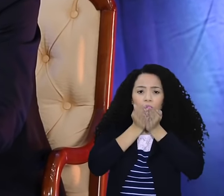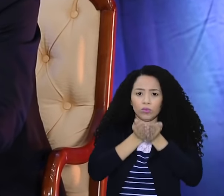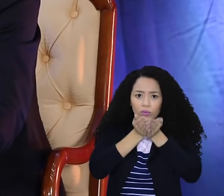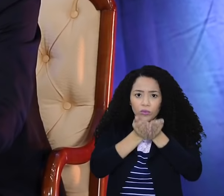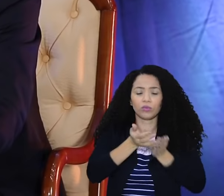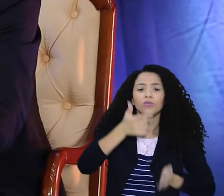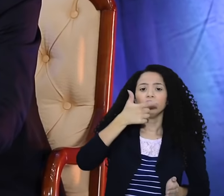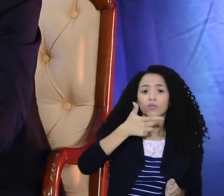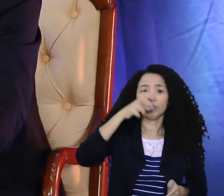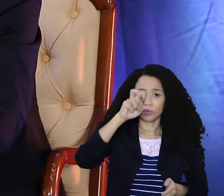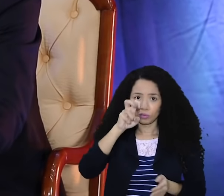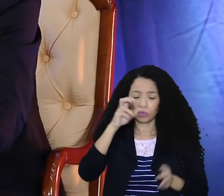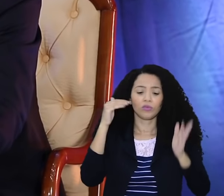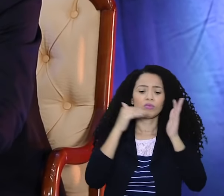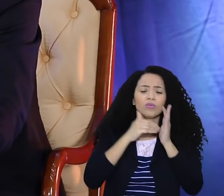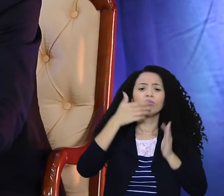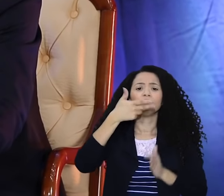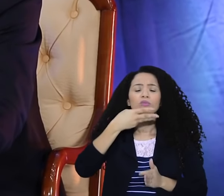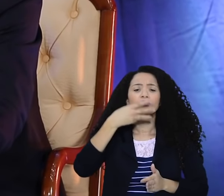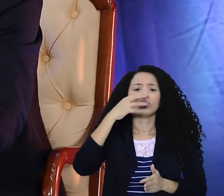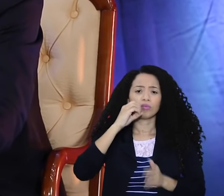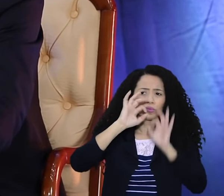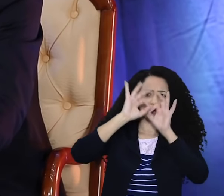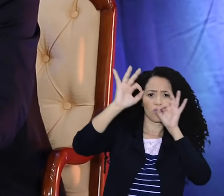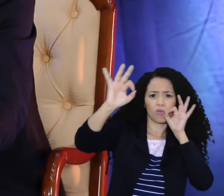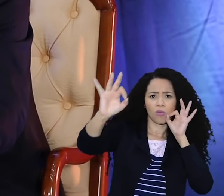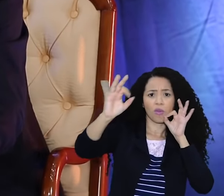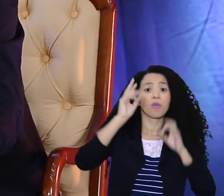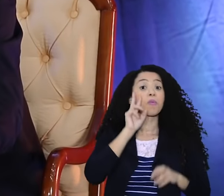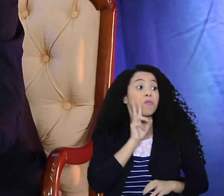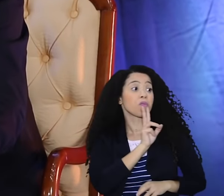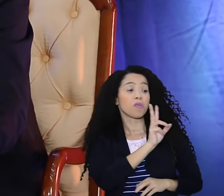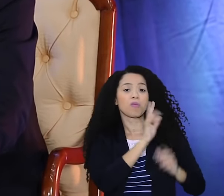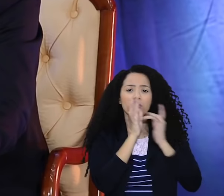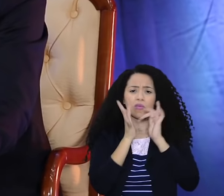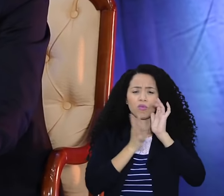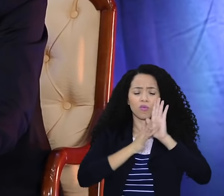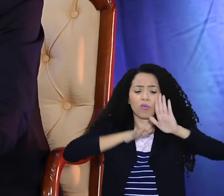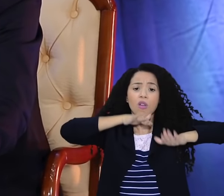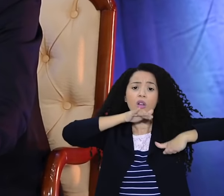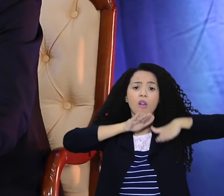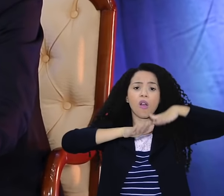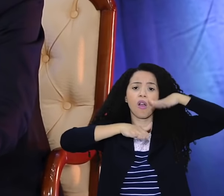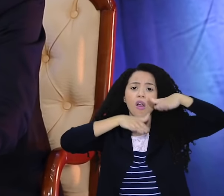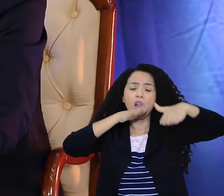uns 25 a 30 estádios, eis que viram Jesus andando sobre o